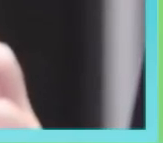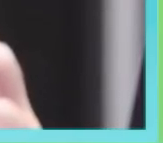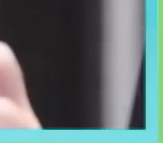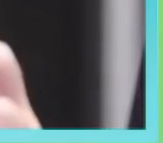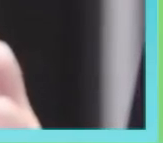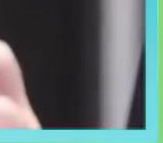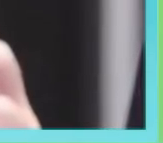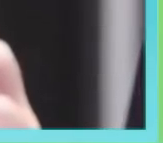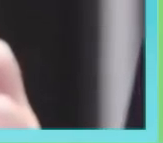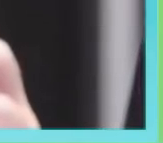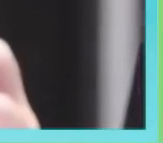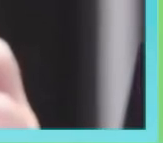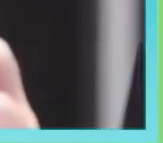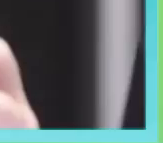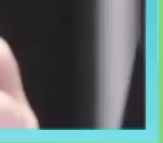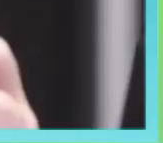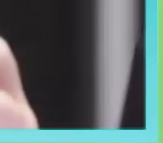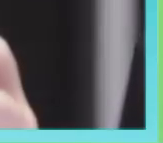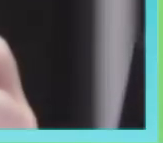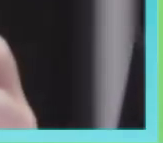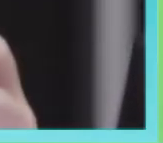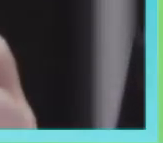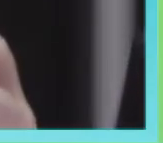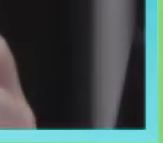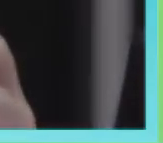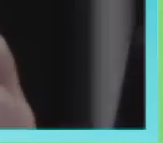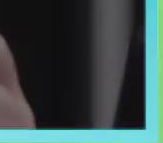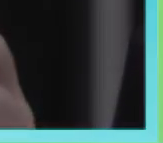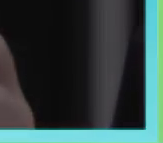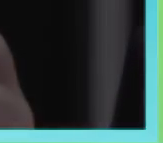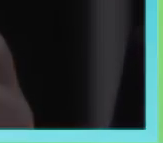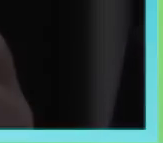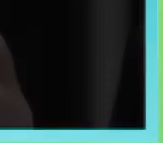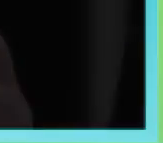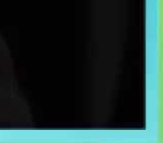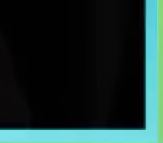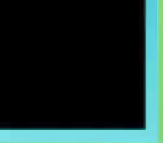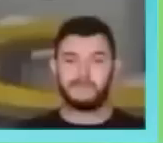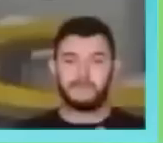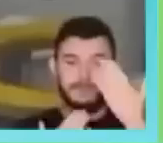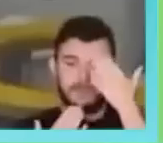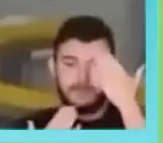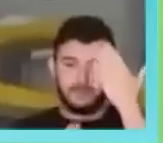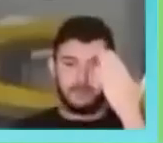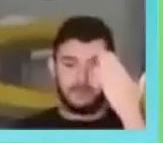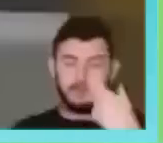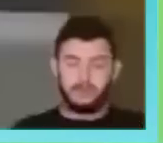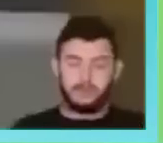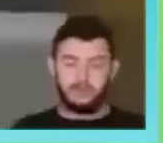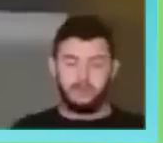a resposta do governo federal, e veja agora o que todos estavam querendo saber. Na tela. Senhor